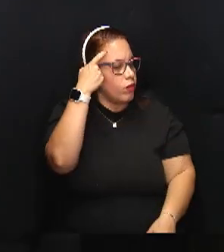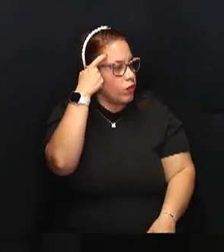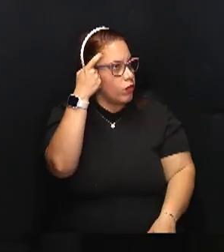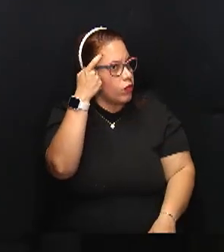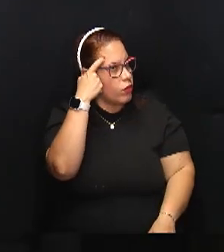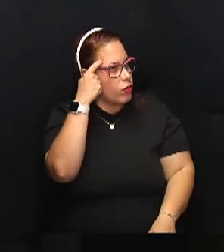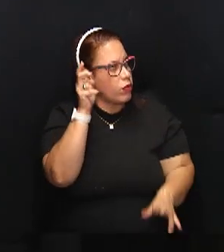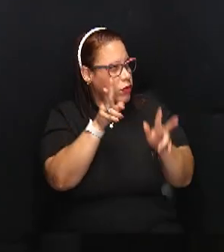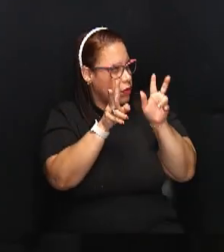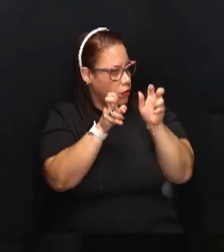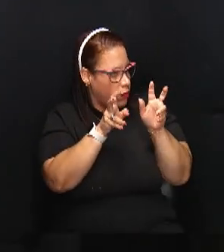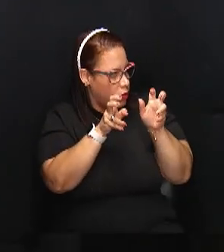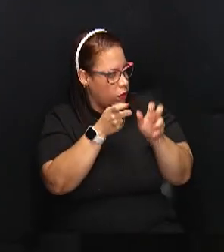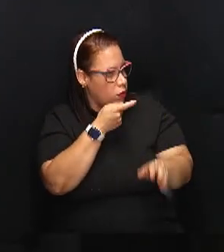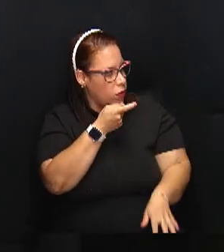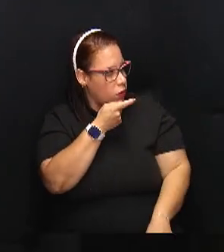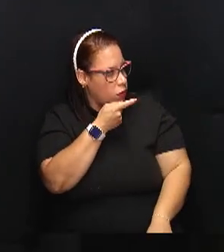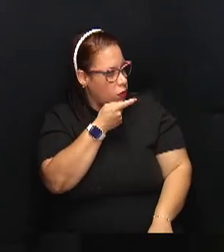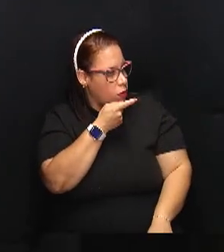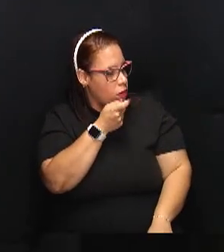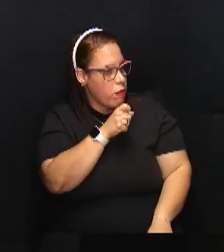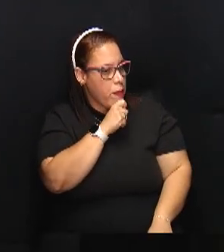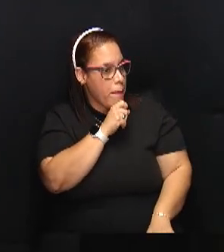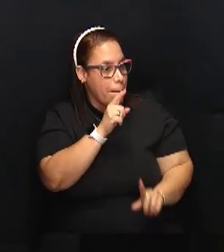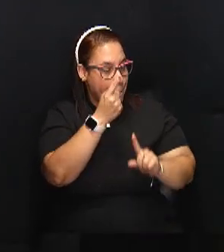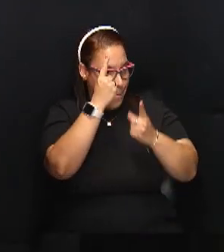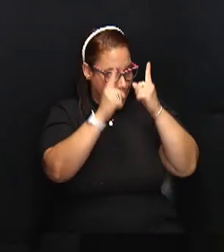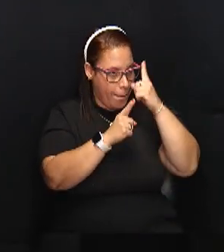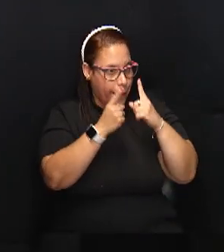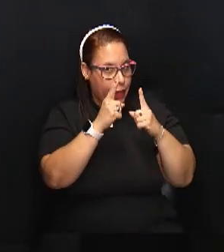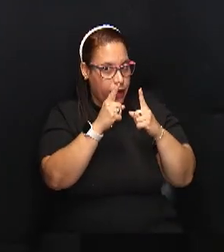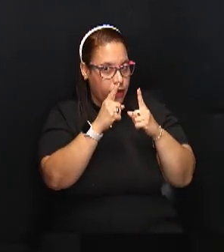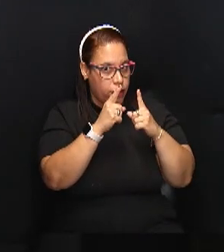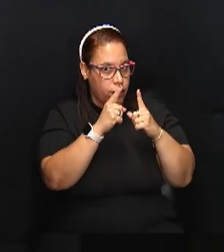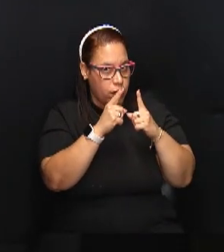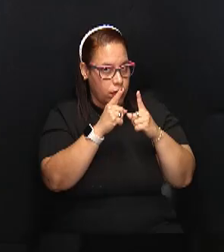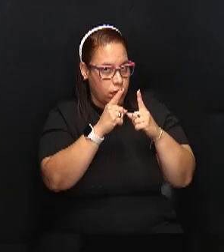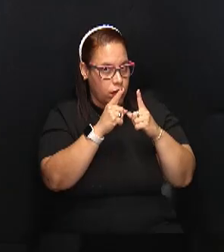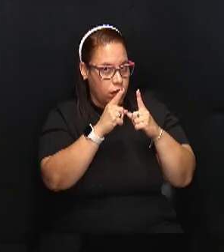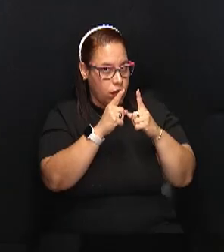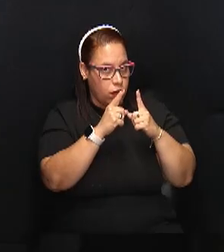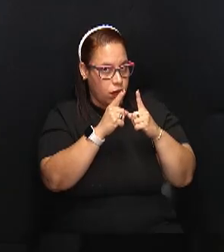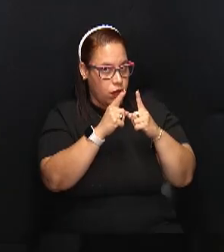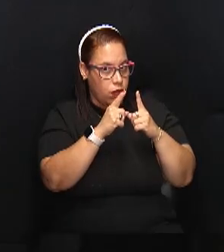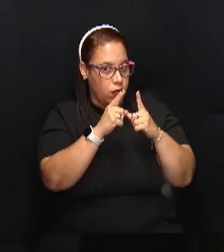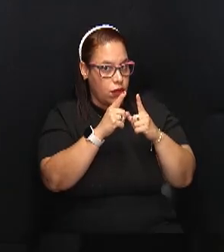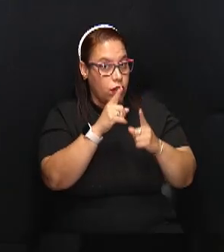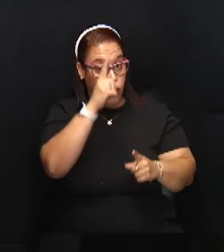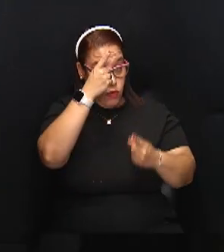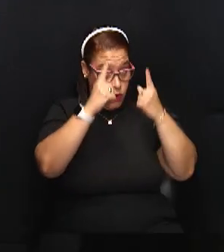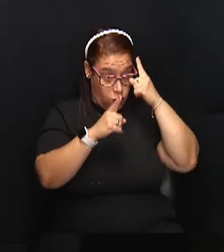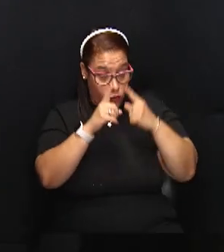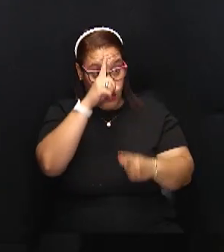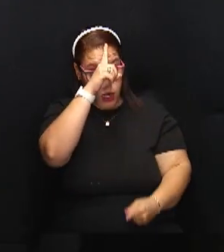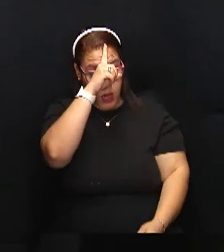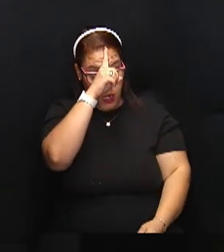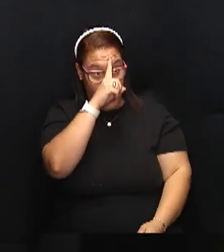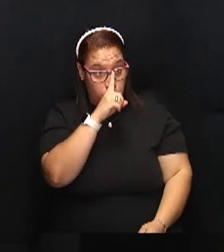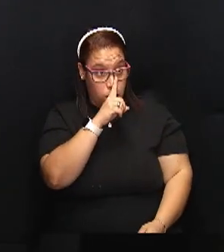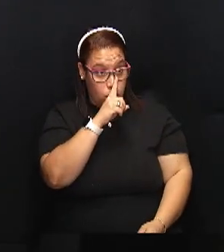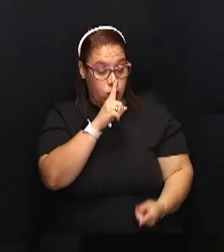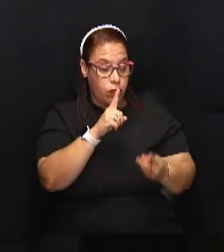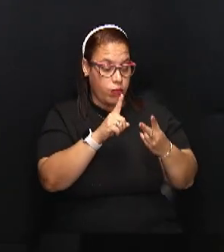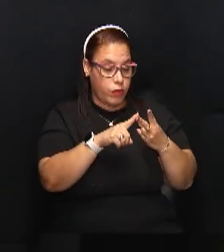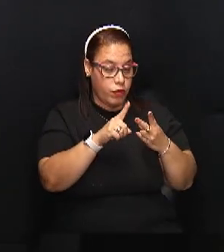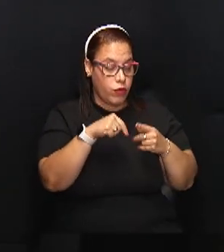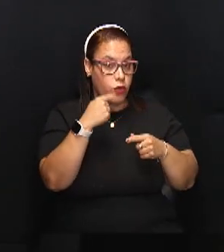nesses assuntos? Você está falando agora, a gente falou do fevereiro laranja, que é fevereiro amarelo, você falou inicialmente, mas a gente